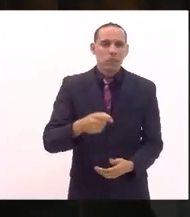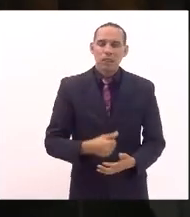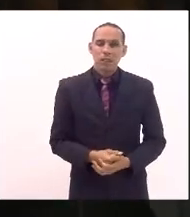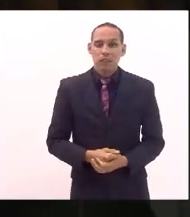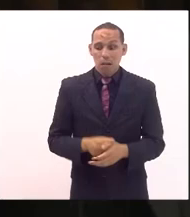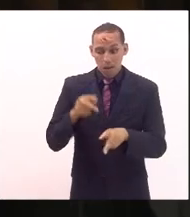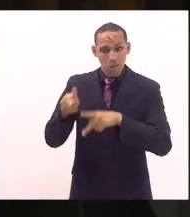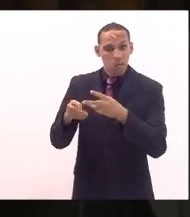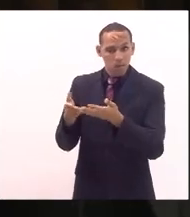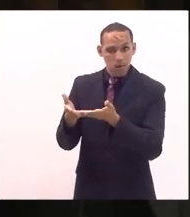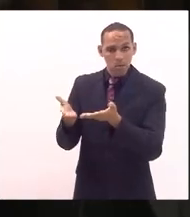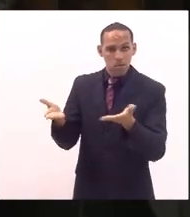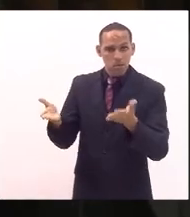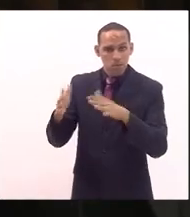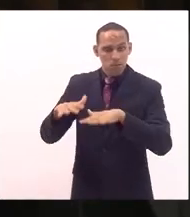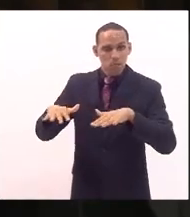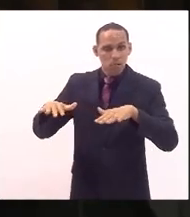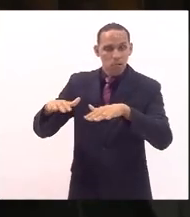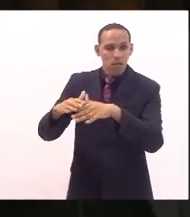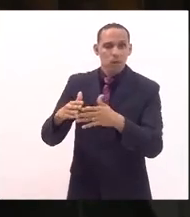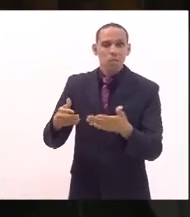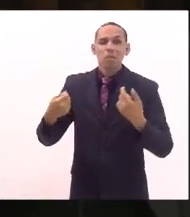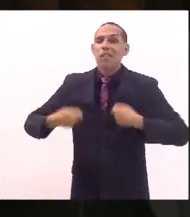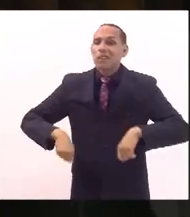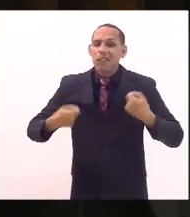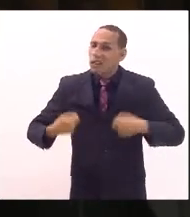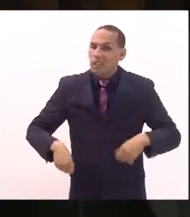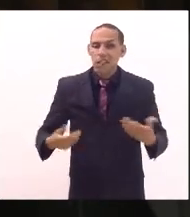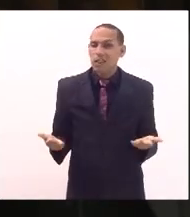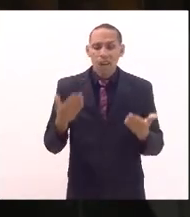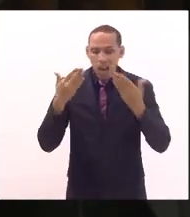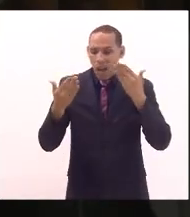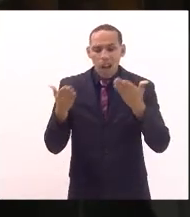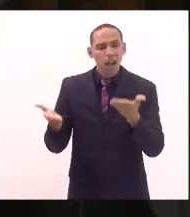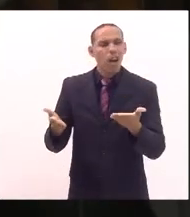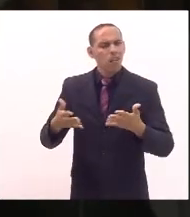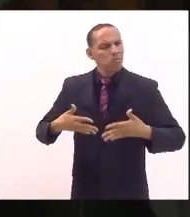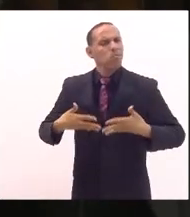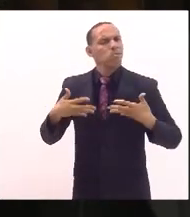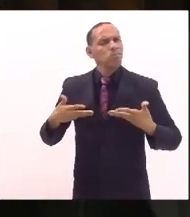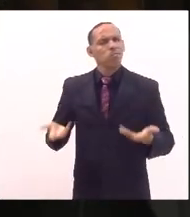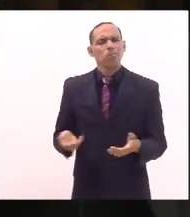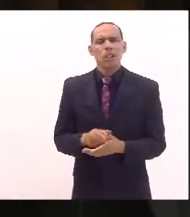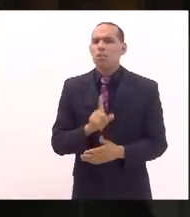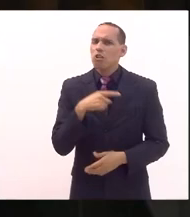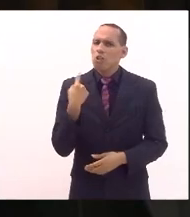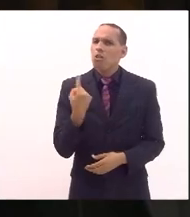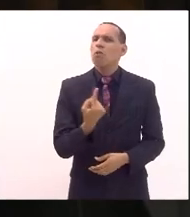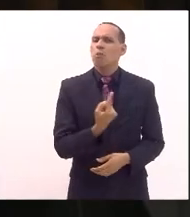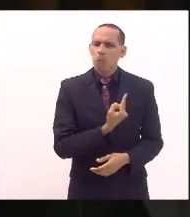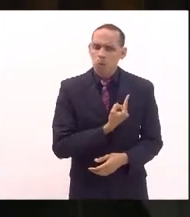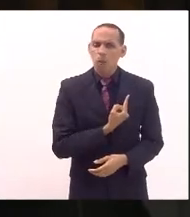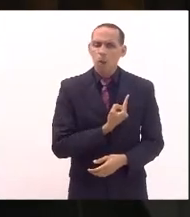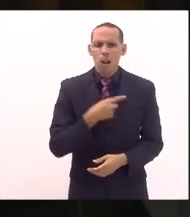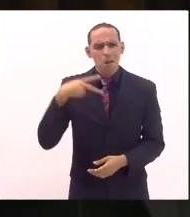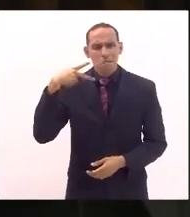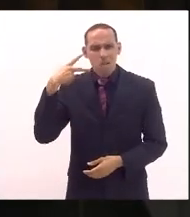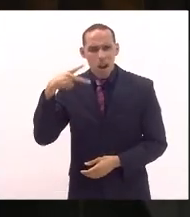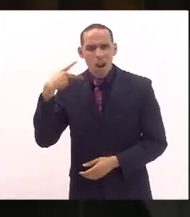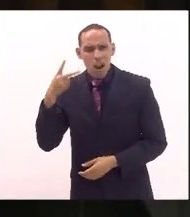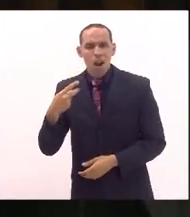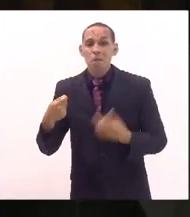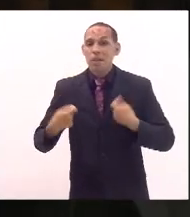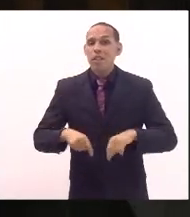essa população é essa que necessita do atendimento Digno E nós como os parlamentares temos que